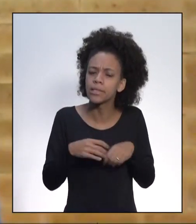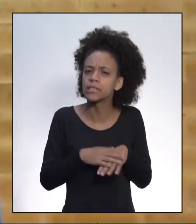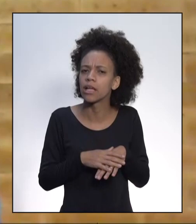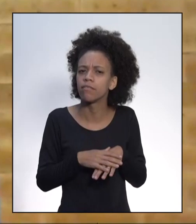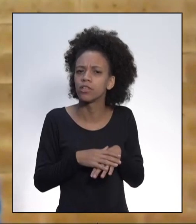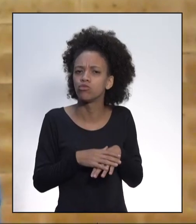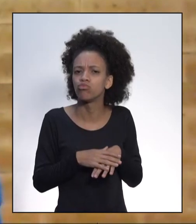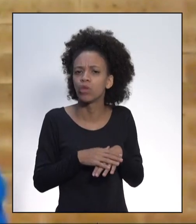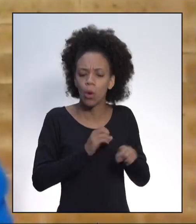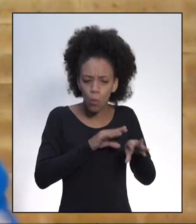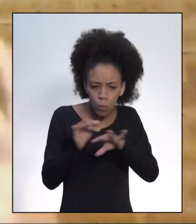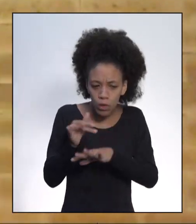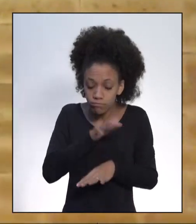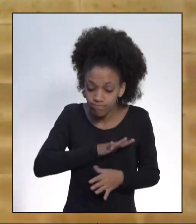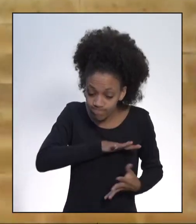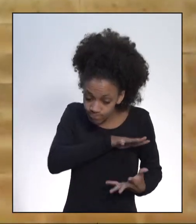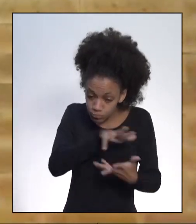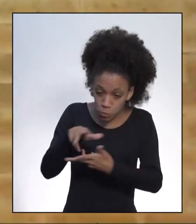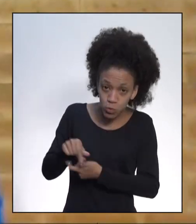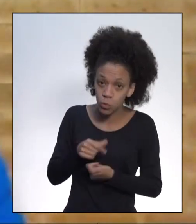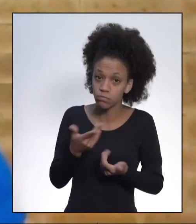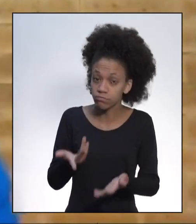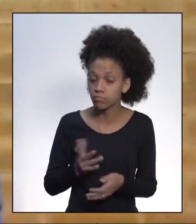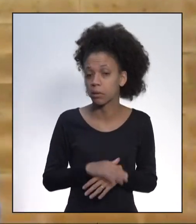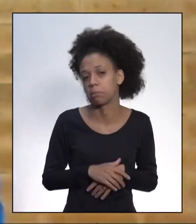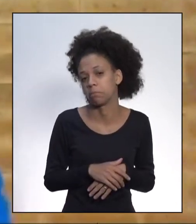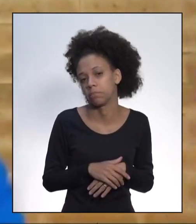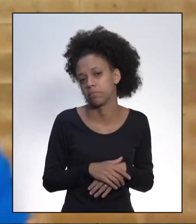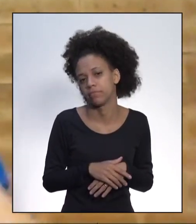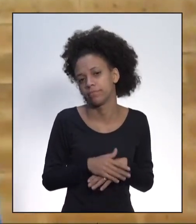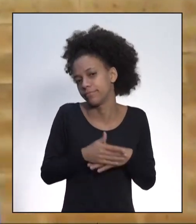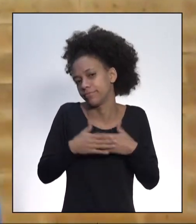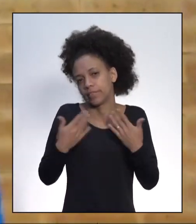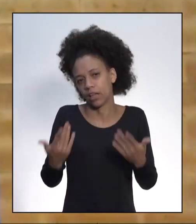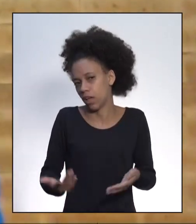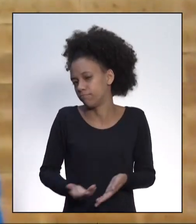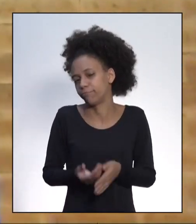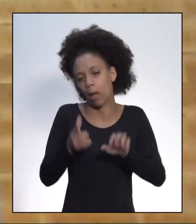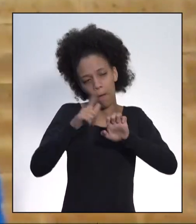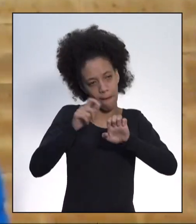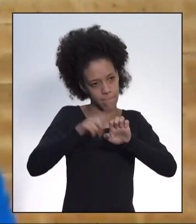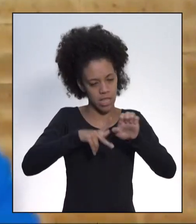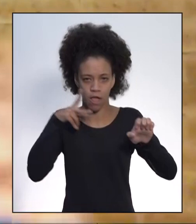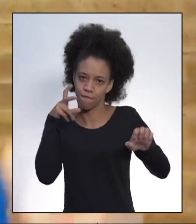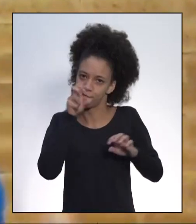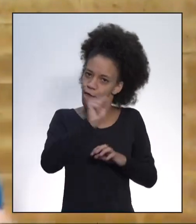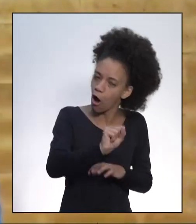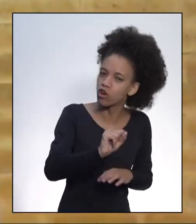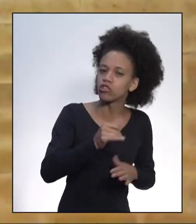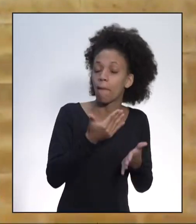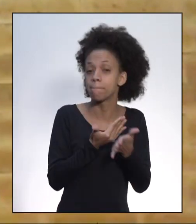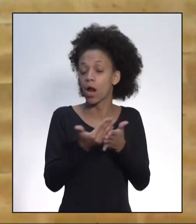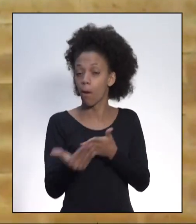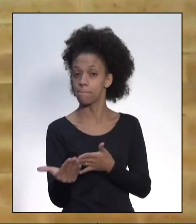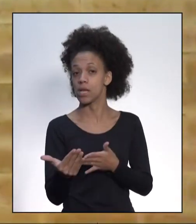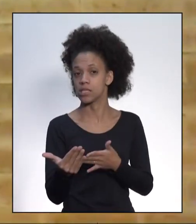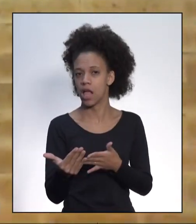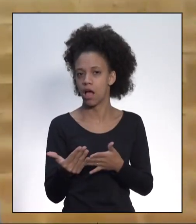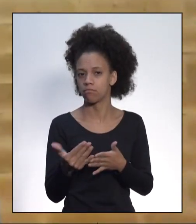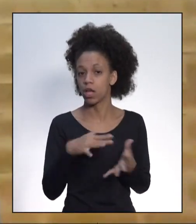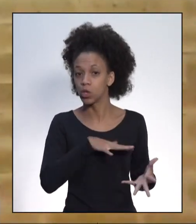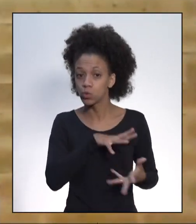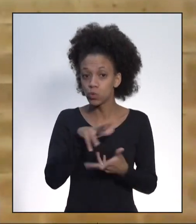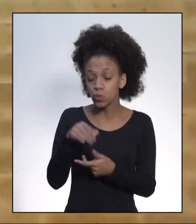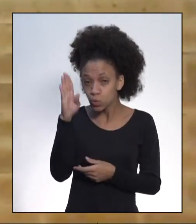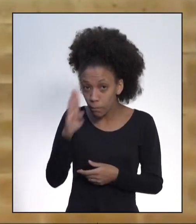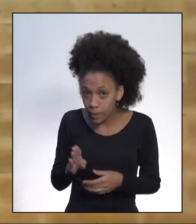mundo de educação ao redor do mundo, e precisava de um cara, né, empreendedor, um cara forte, para começar isso do zero no Brasil,